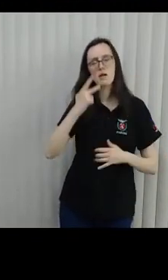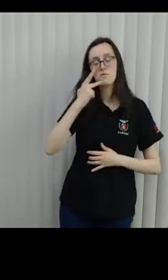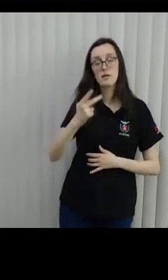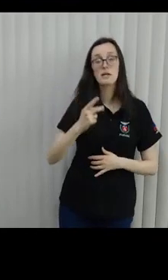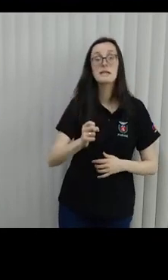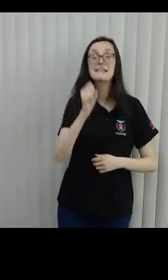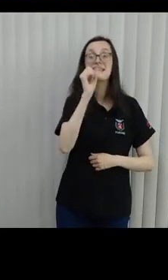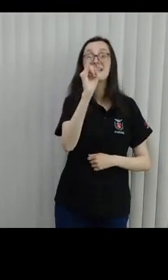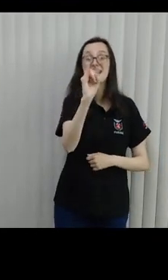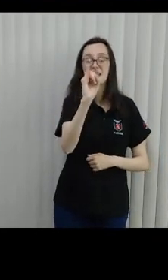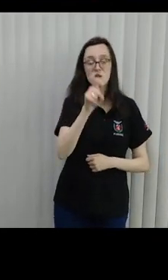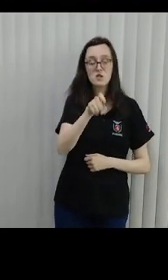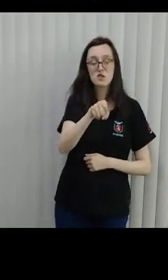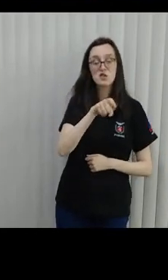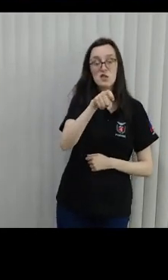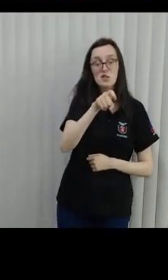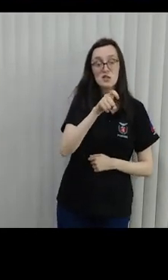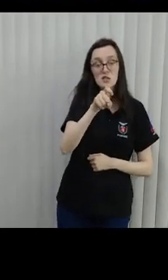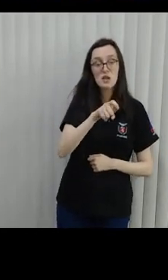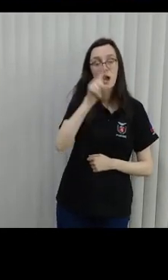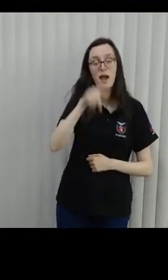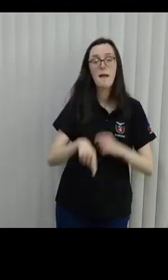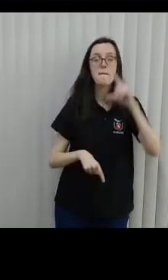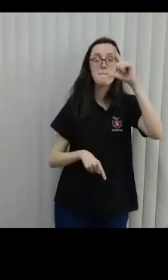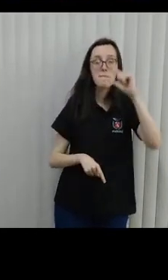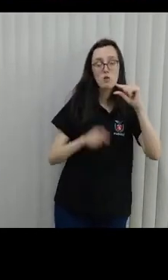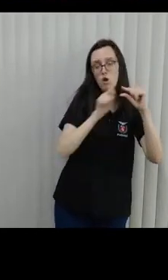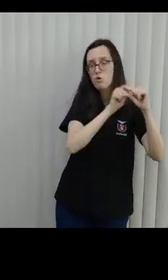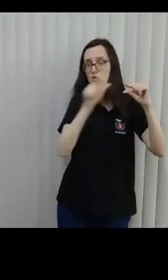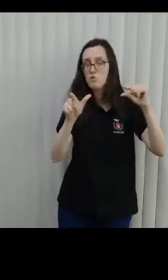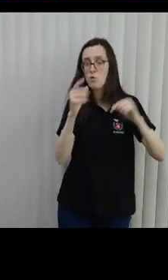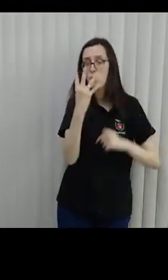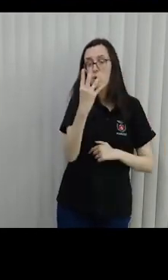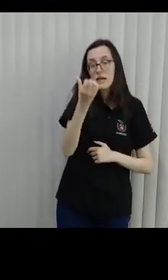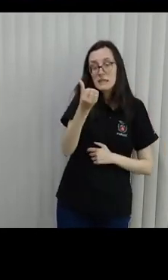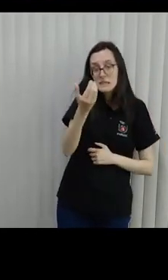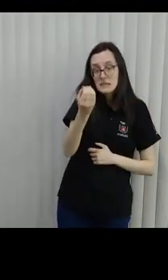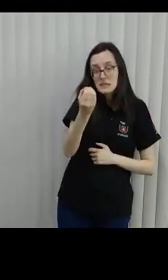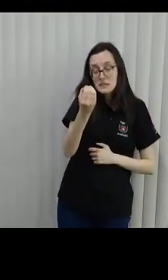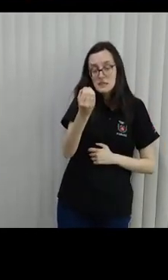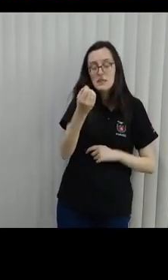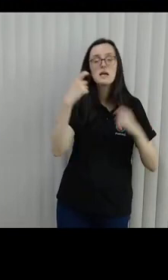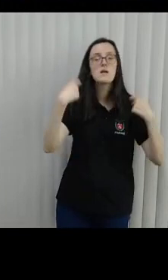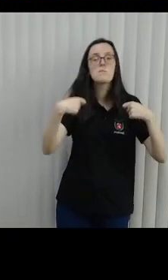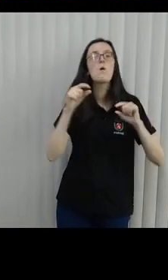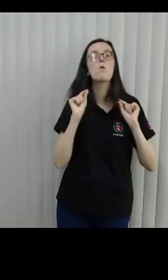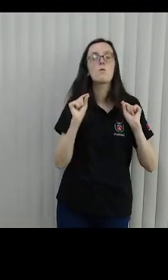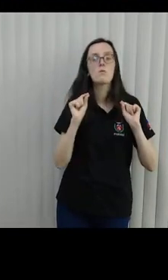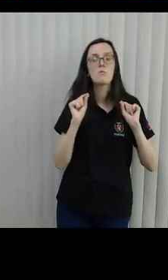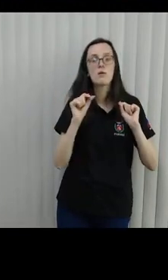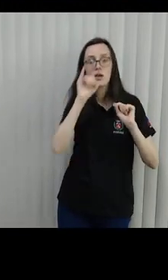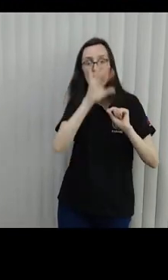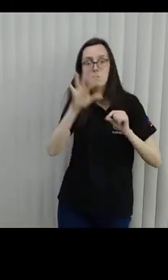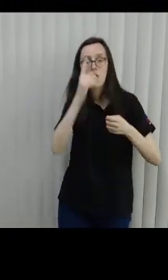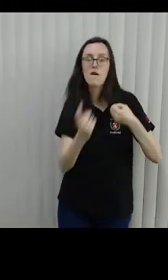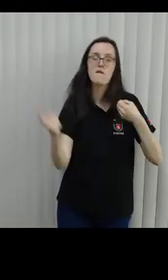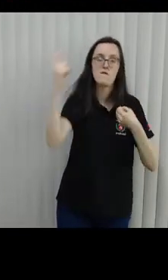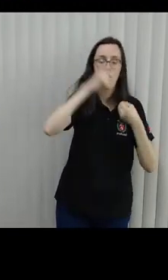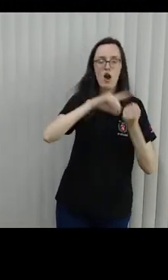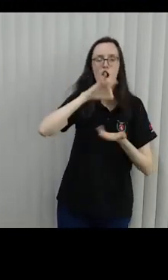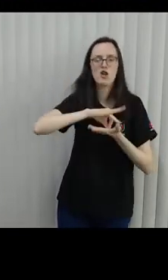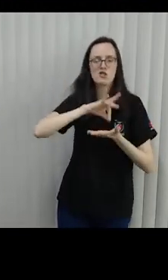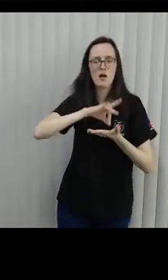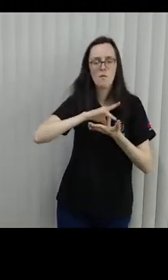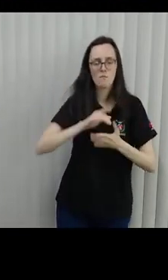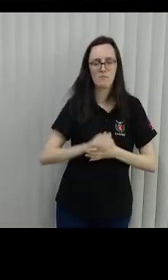se o X for menor que 460, volta a imagem para a posição original